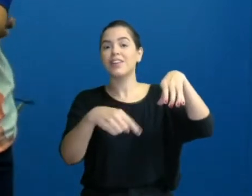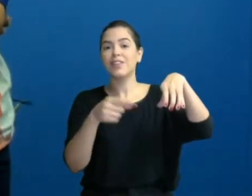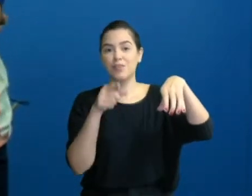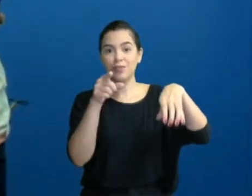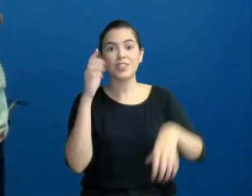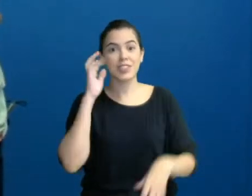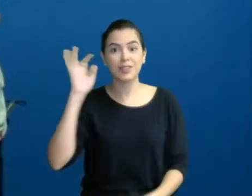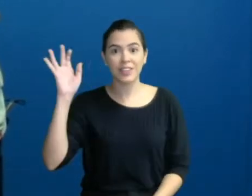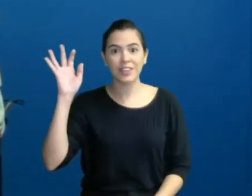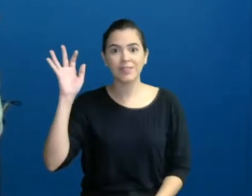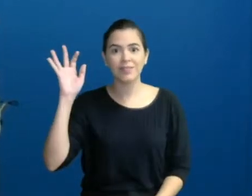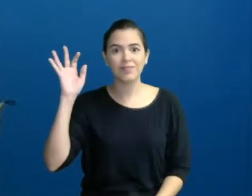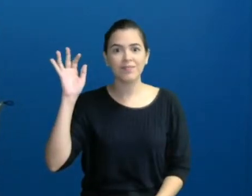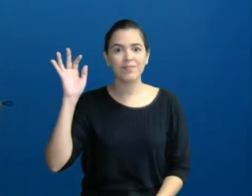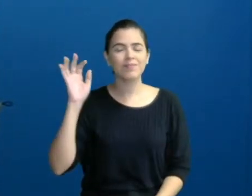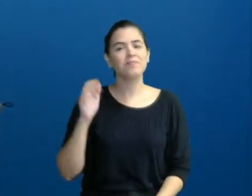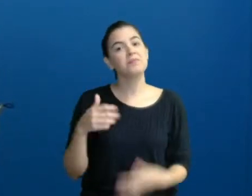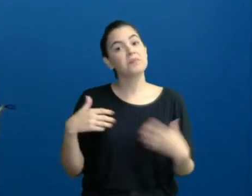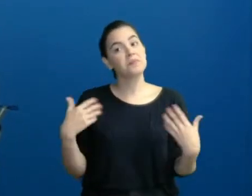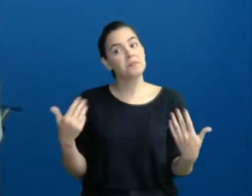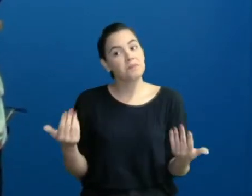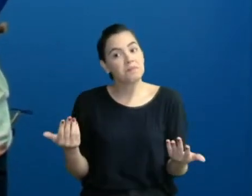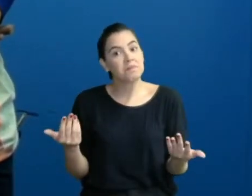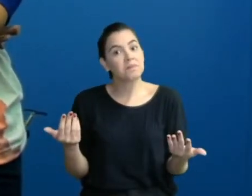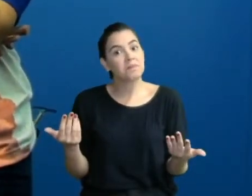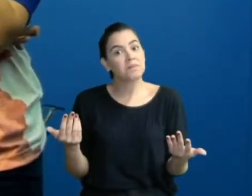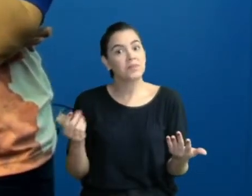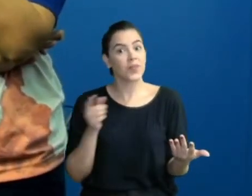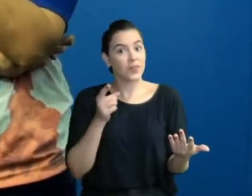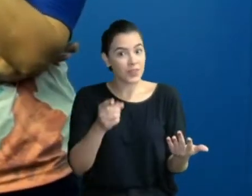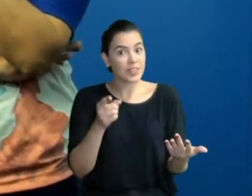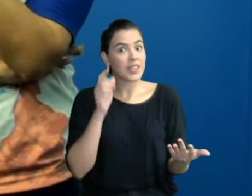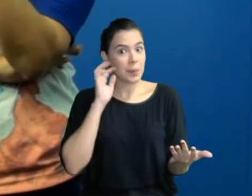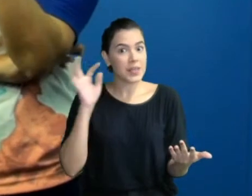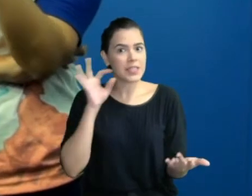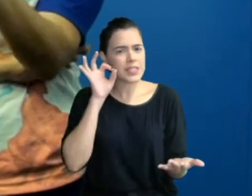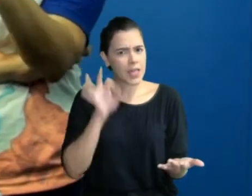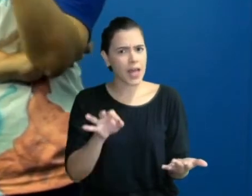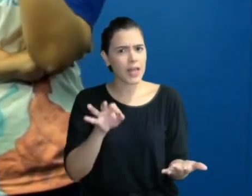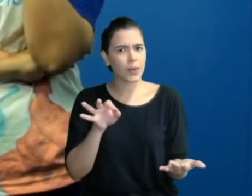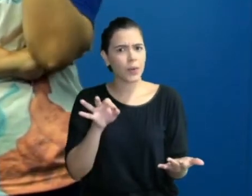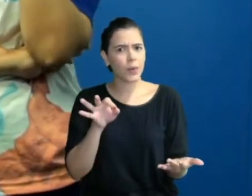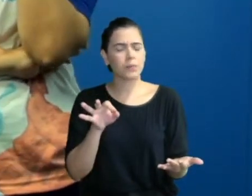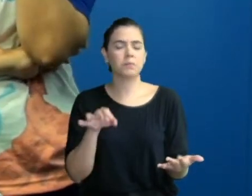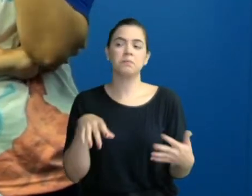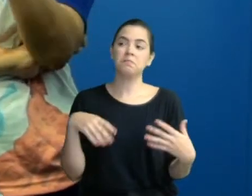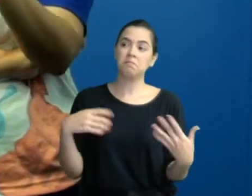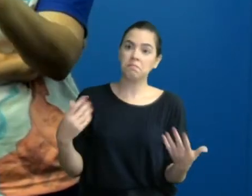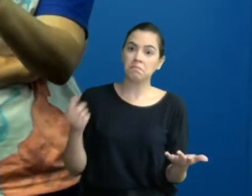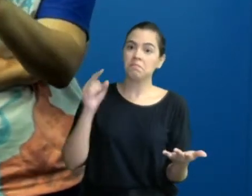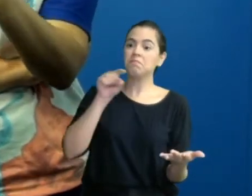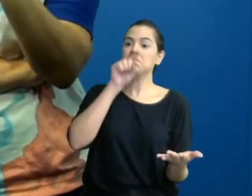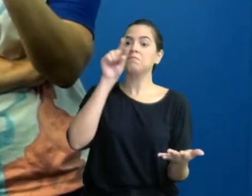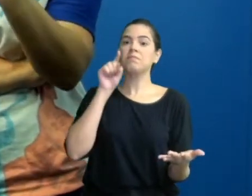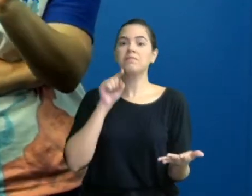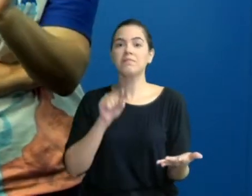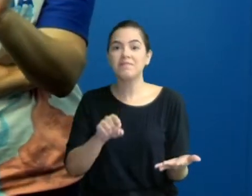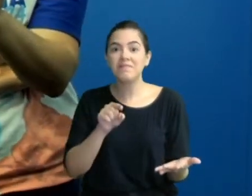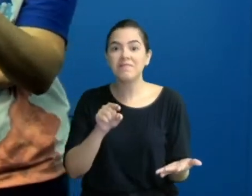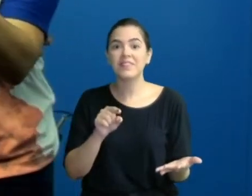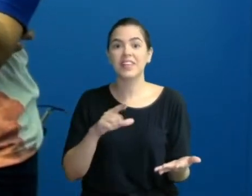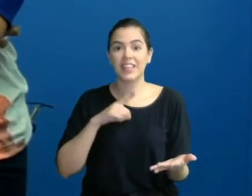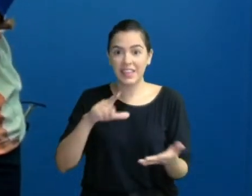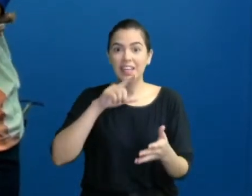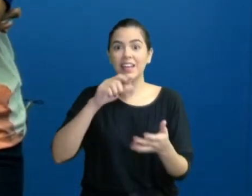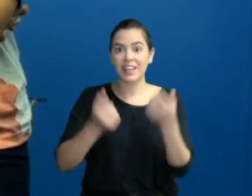Consegue imaginar? Será que você está pensando certinho? Será que você está pensando no meio de transporte que